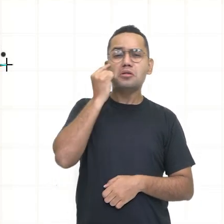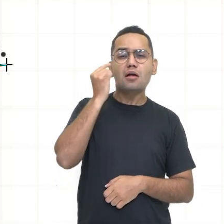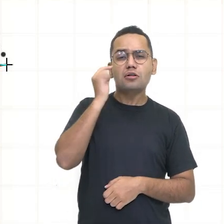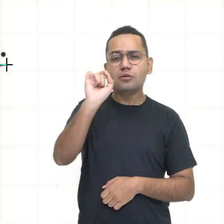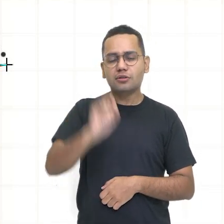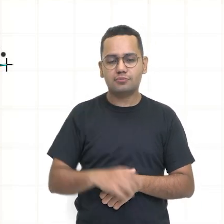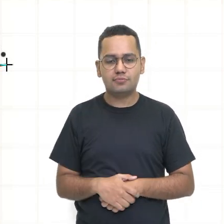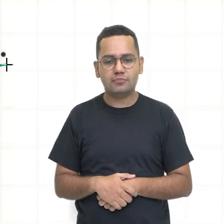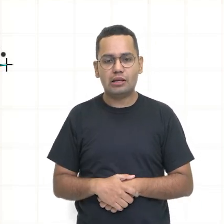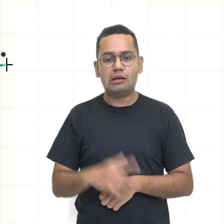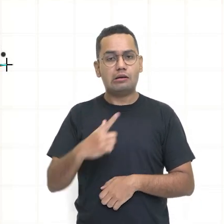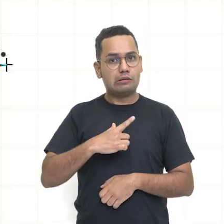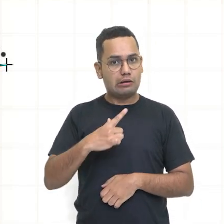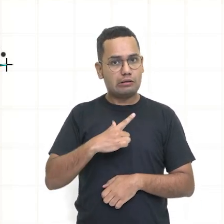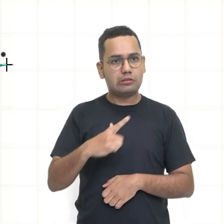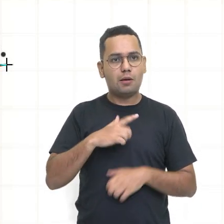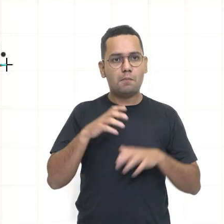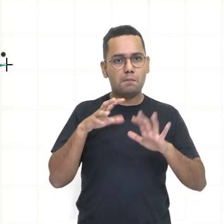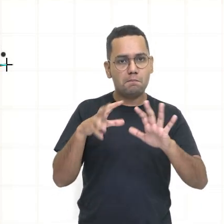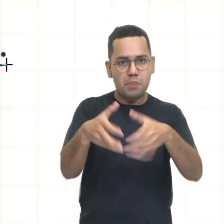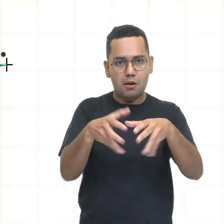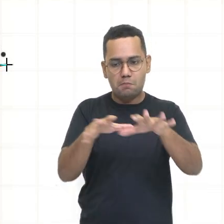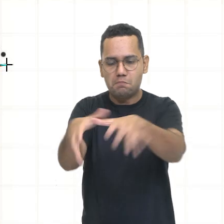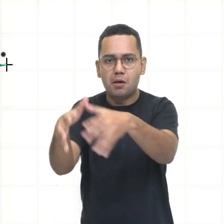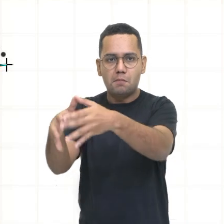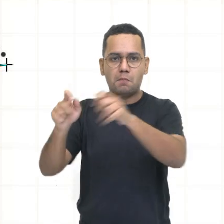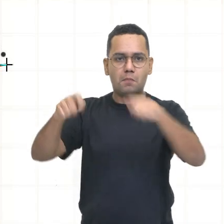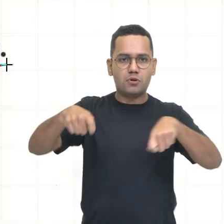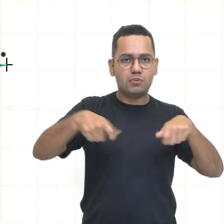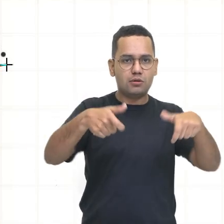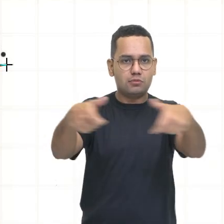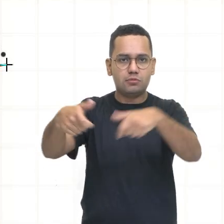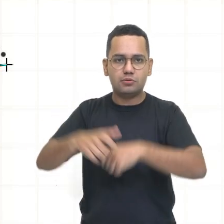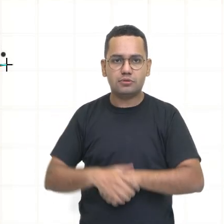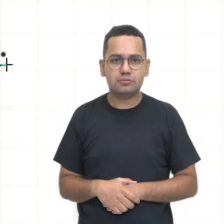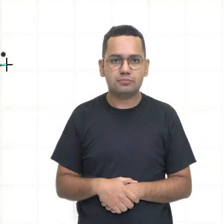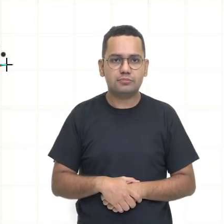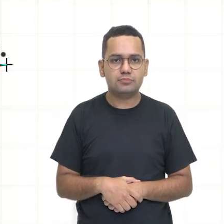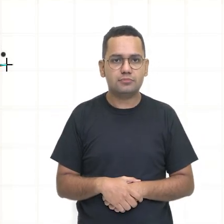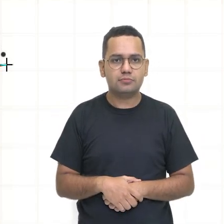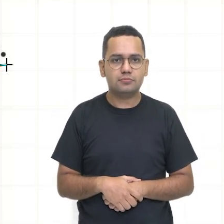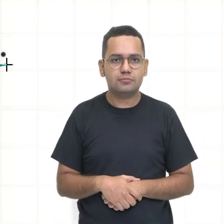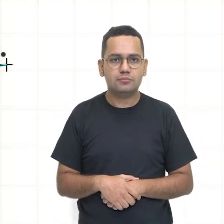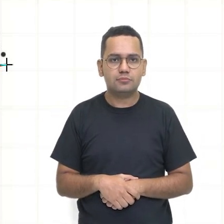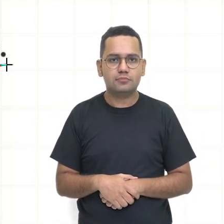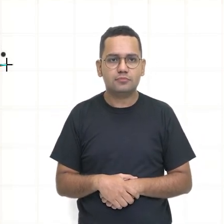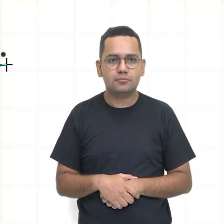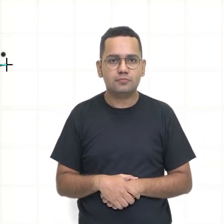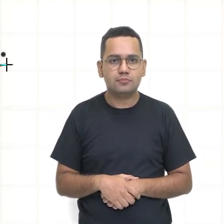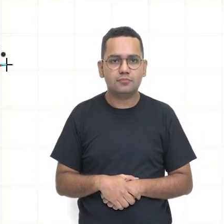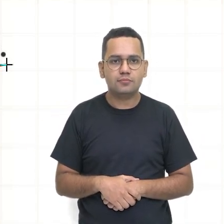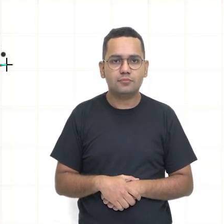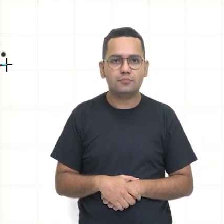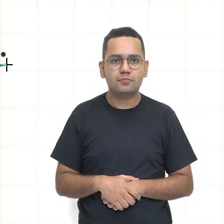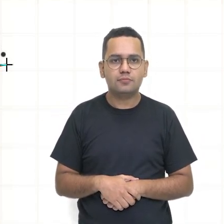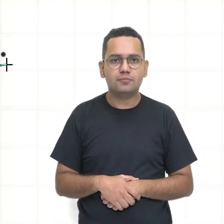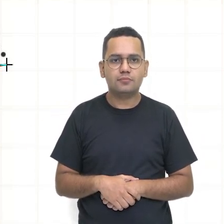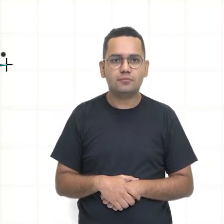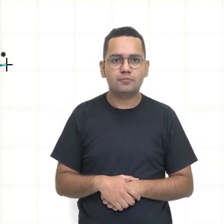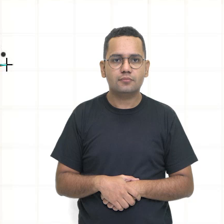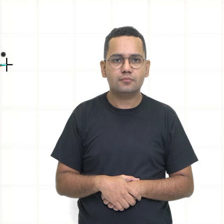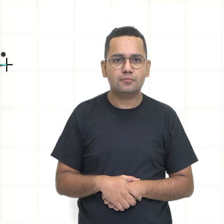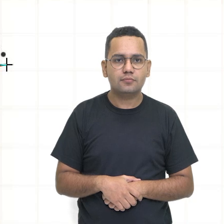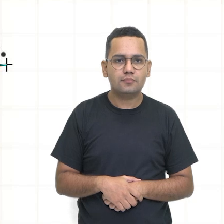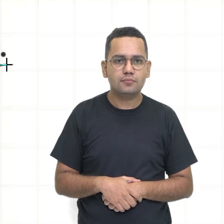inicialmente? Ter várias frentes de batalha. Mas como a Alemanha, estando lá com o eixo, estava